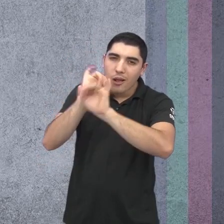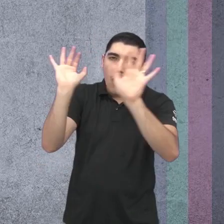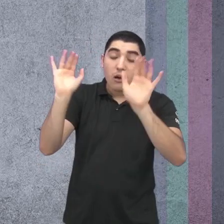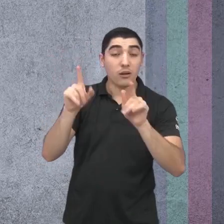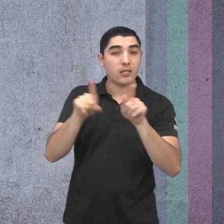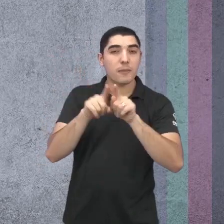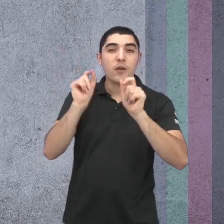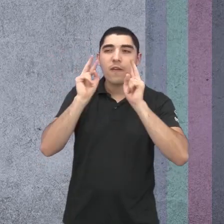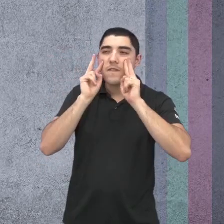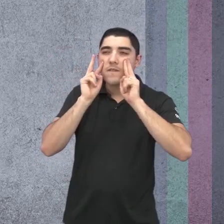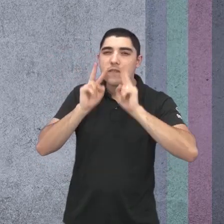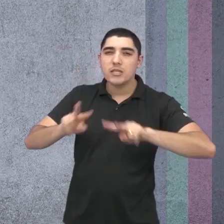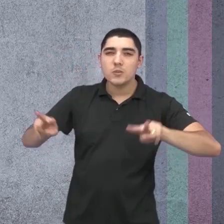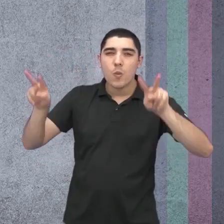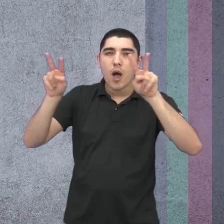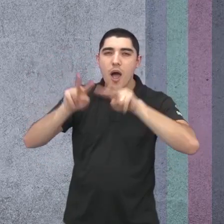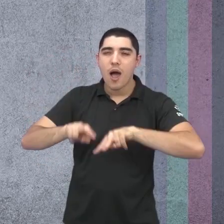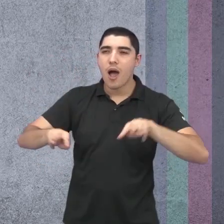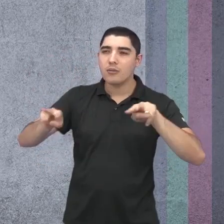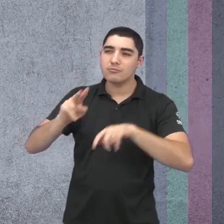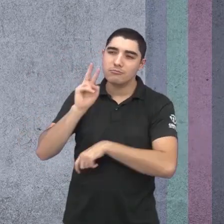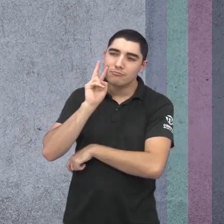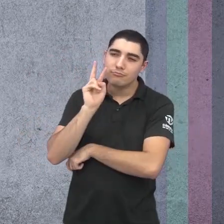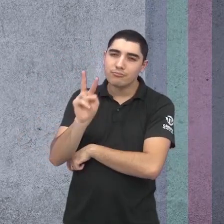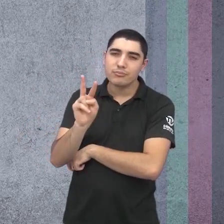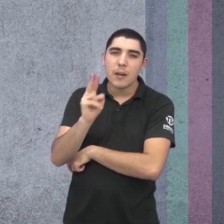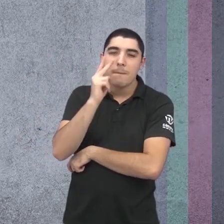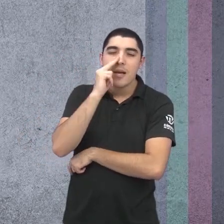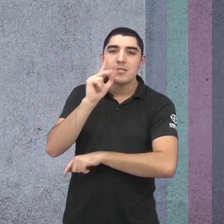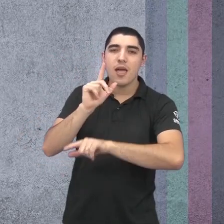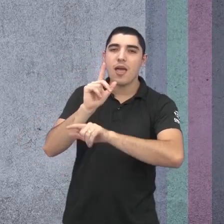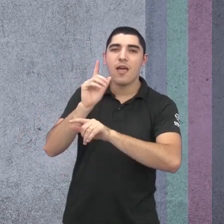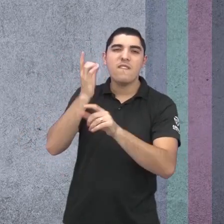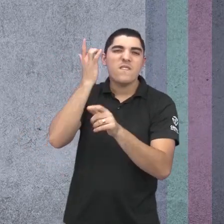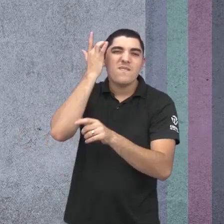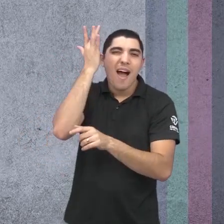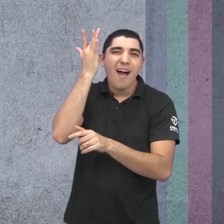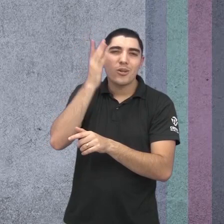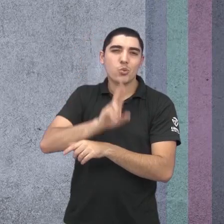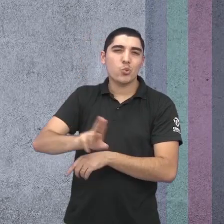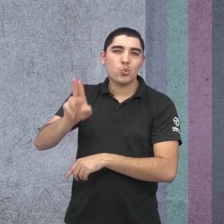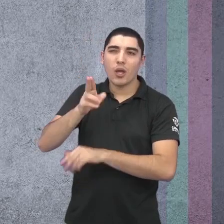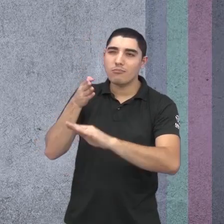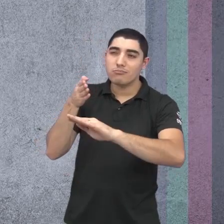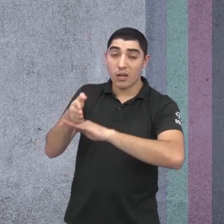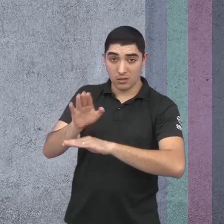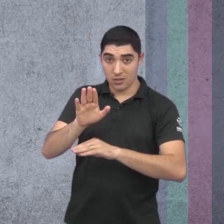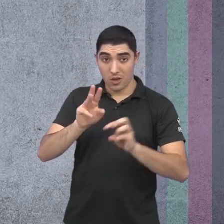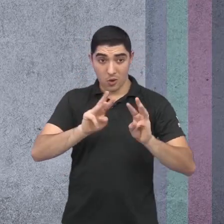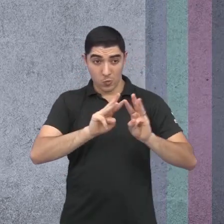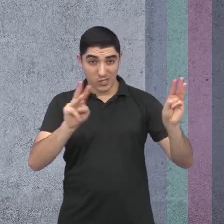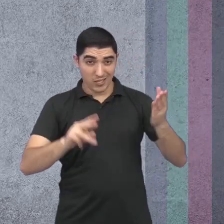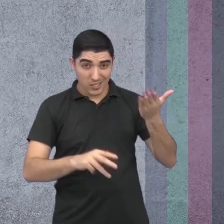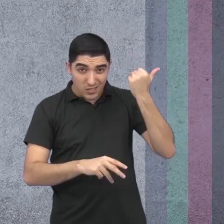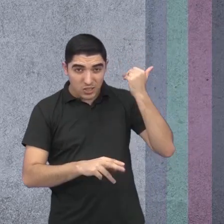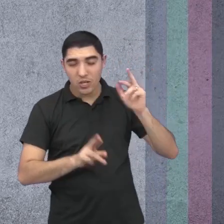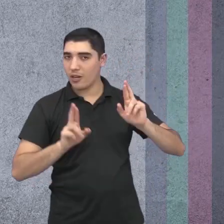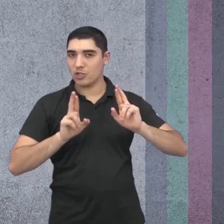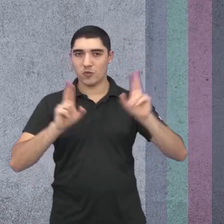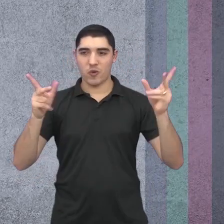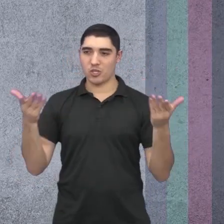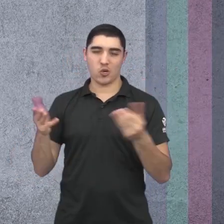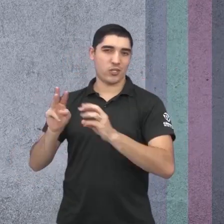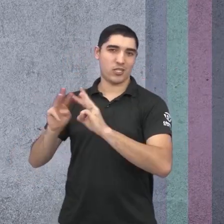mais forte, mais limpo, né? Então, a diferença do site antigo para o site novo. E é claro,